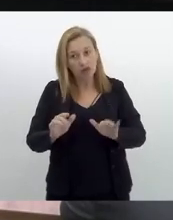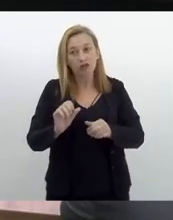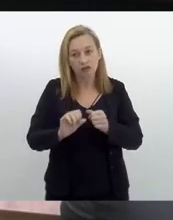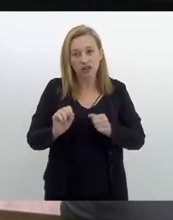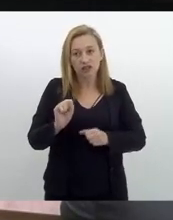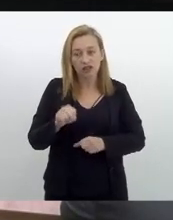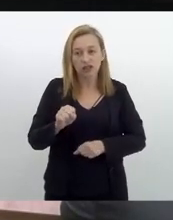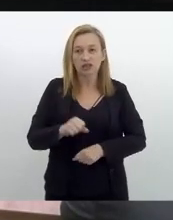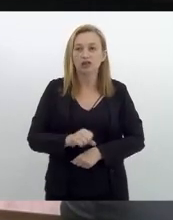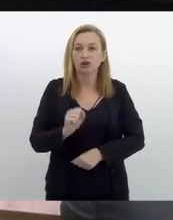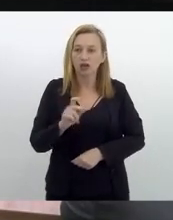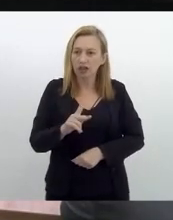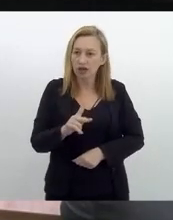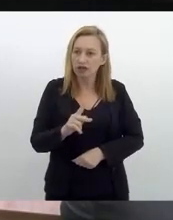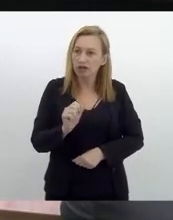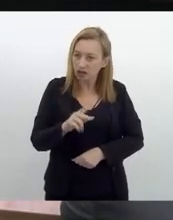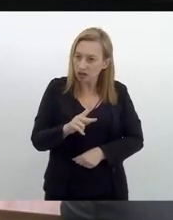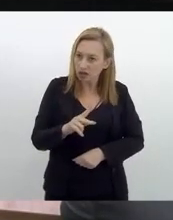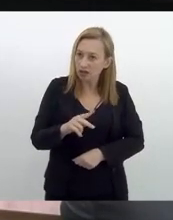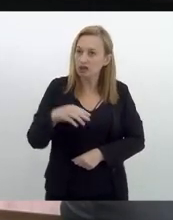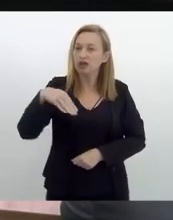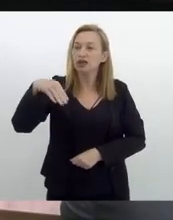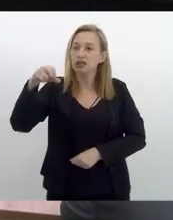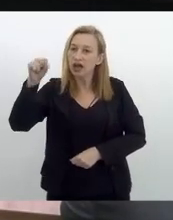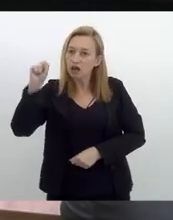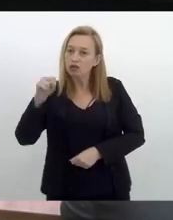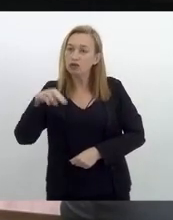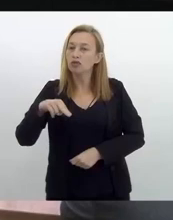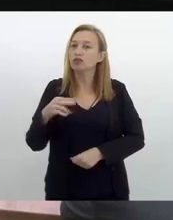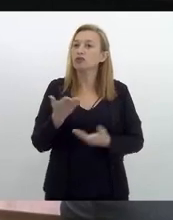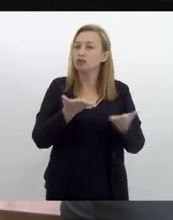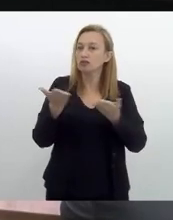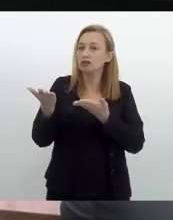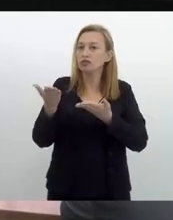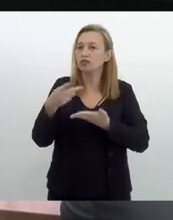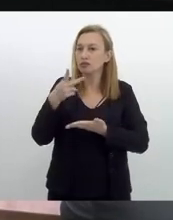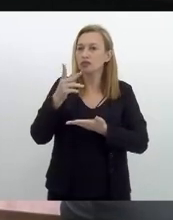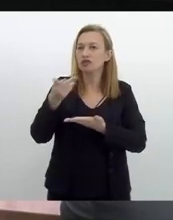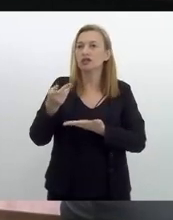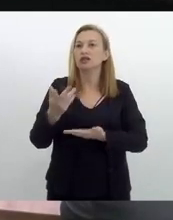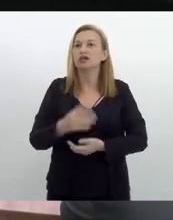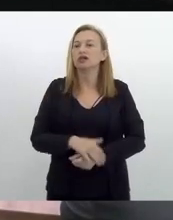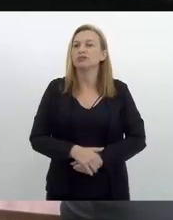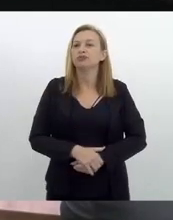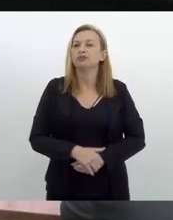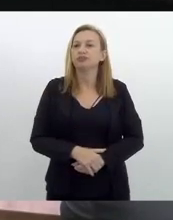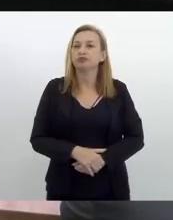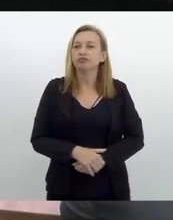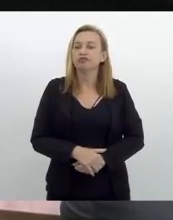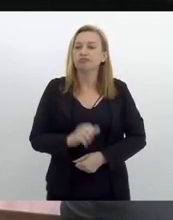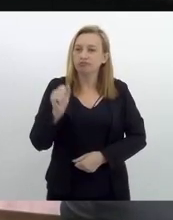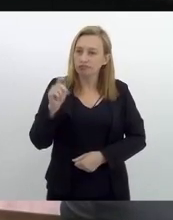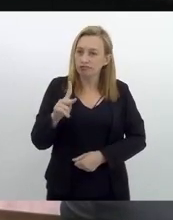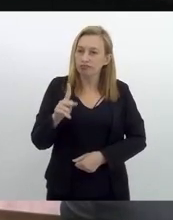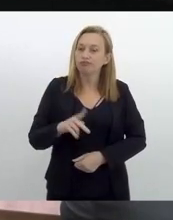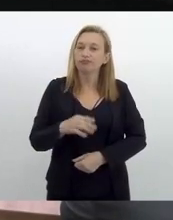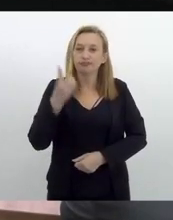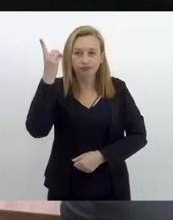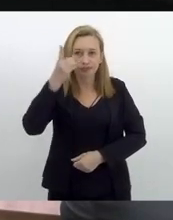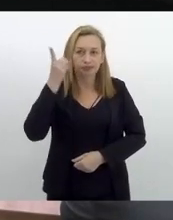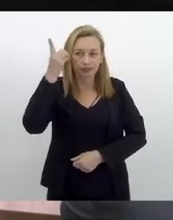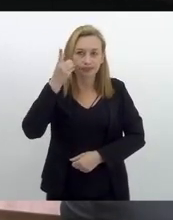Está bom. Ok, Nelson. Por favor, Nelson, só para concordar lá para... Ok, deputado.